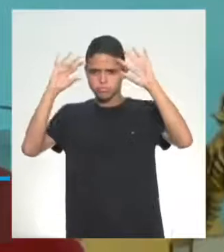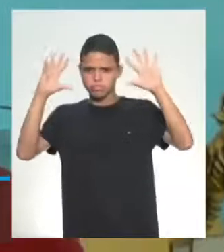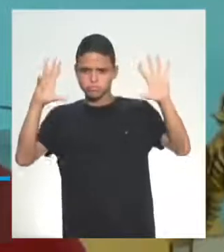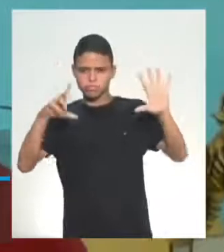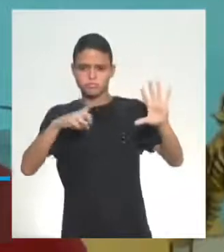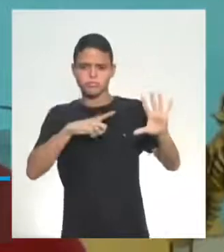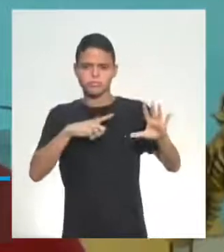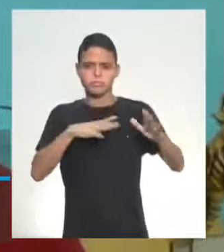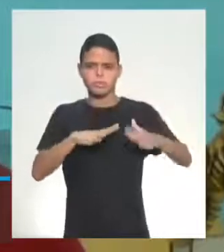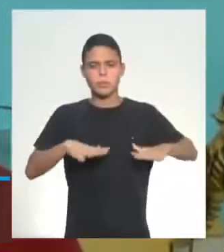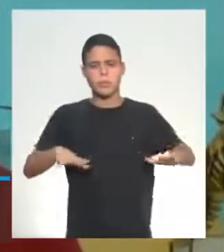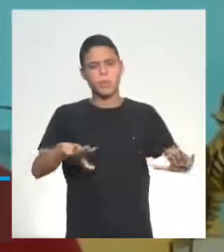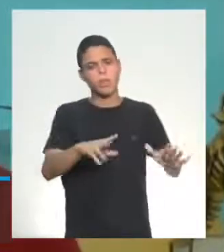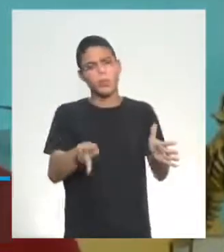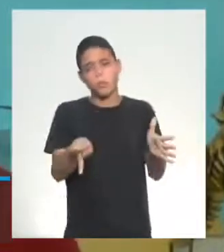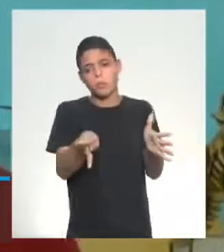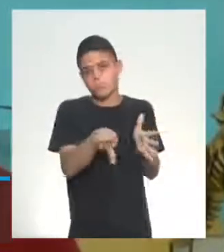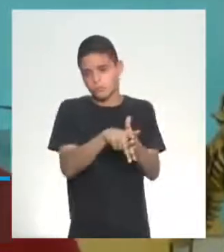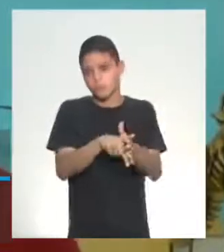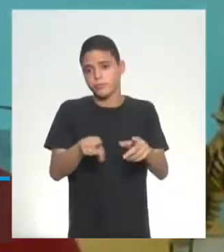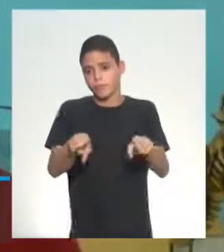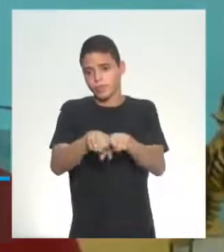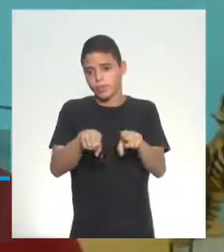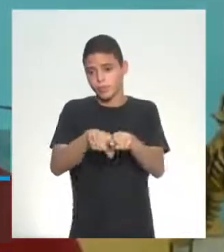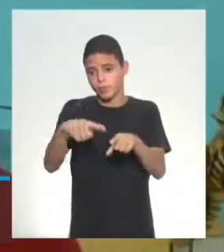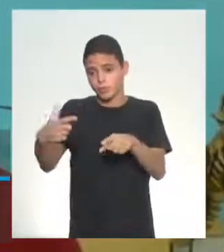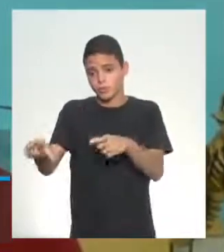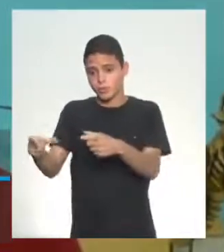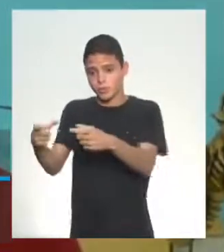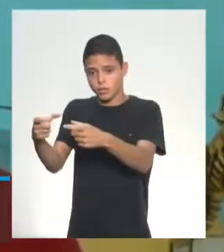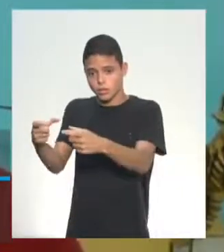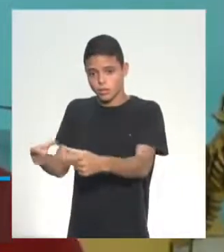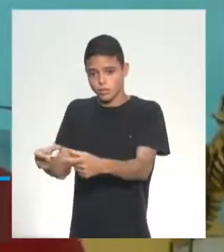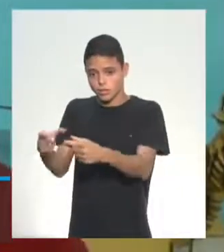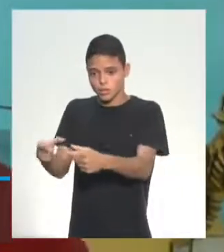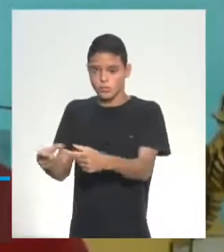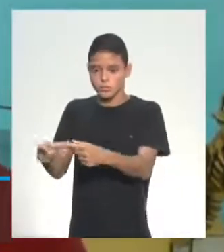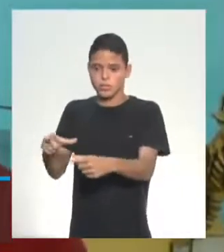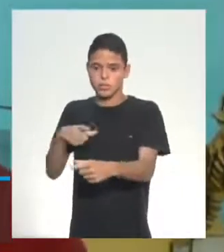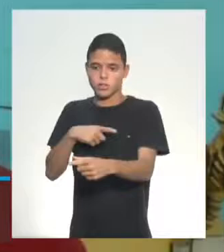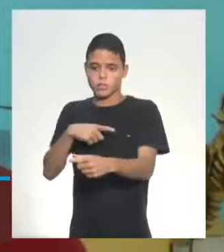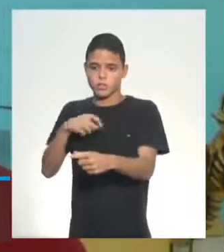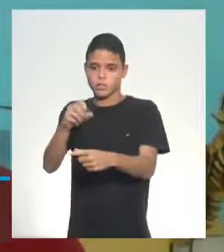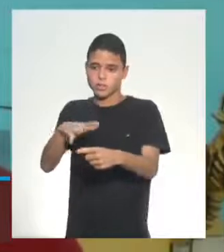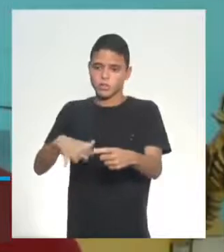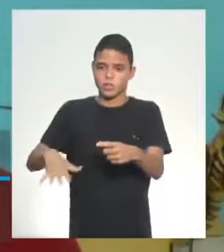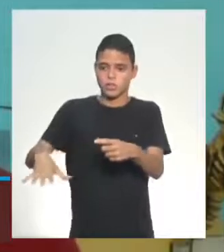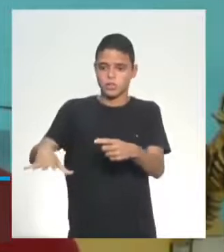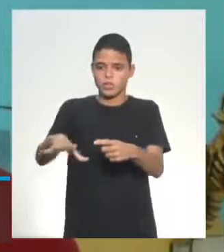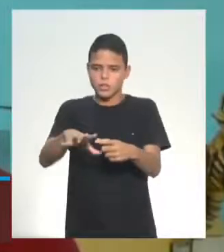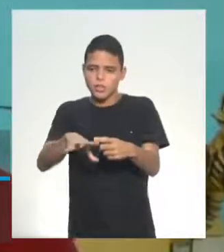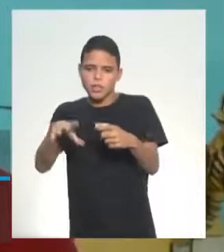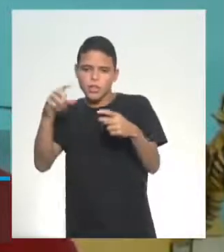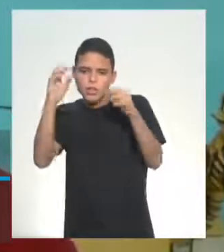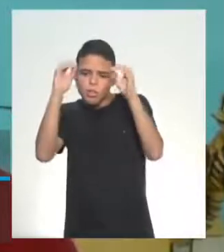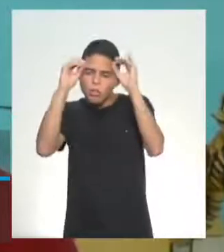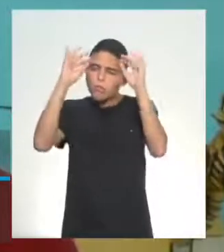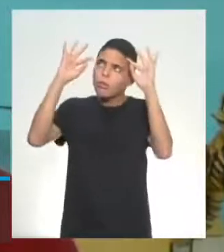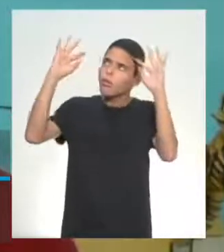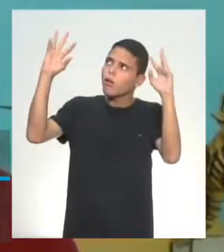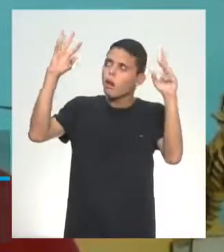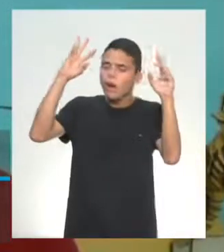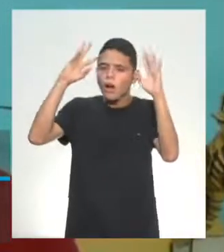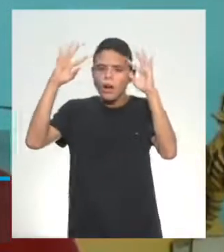para isso. O outro espaço que a gente chama de computação na prática é um espaço de imaginação em que você pode soltar